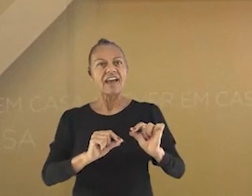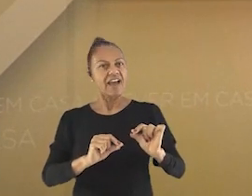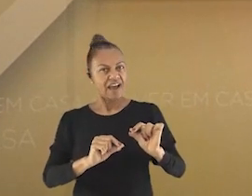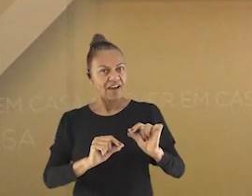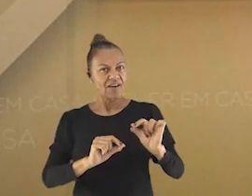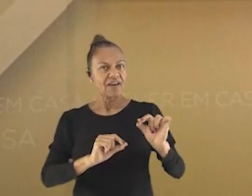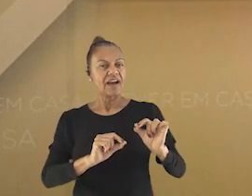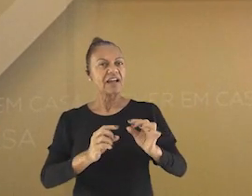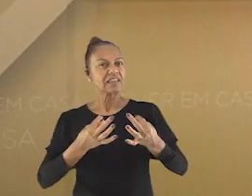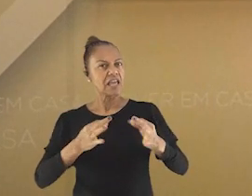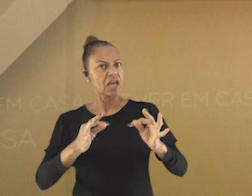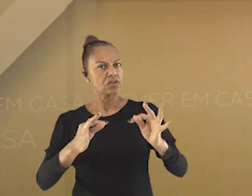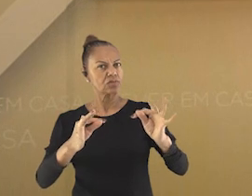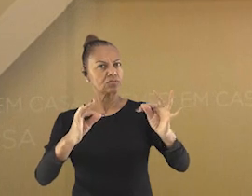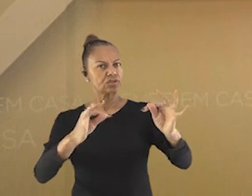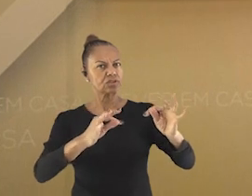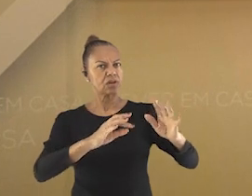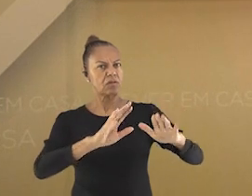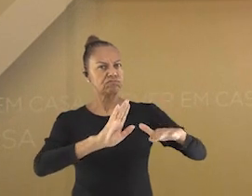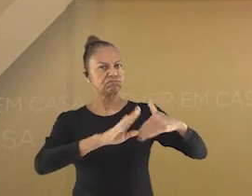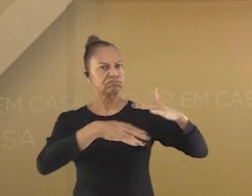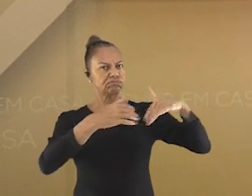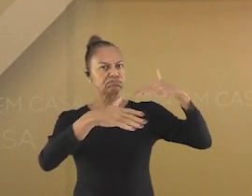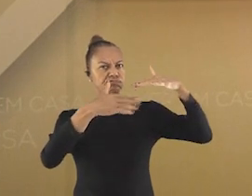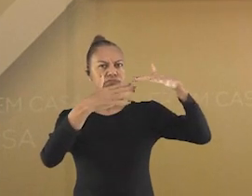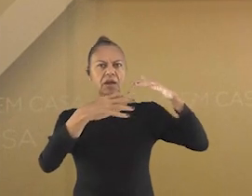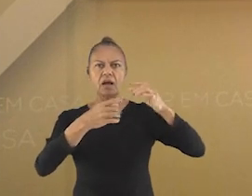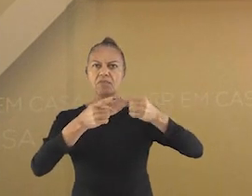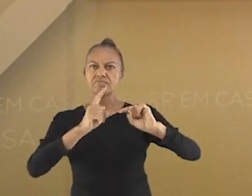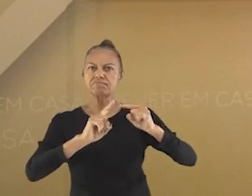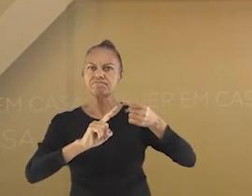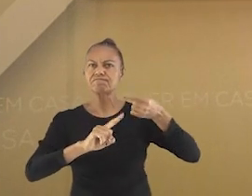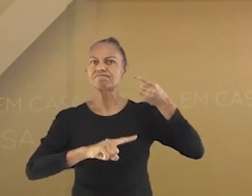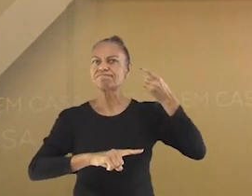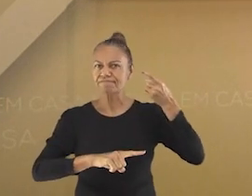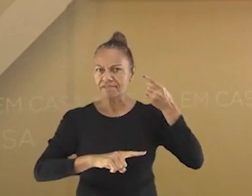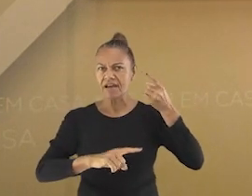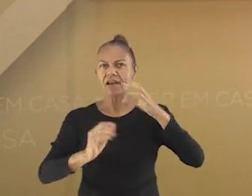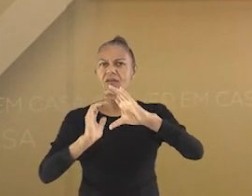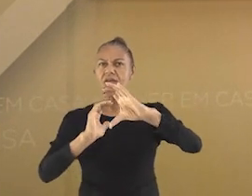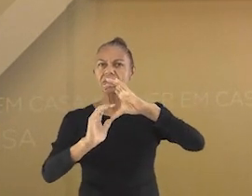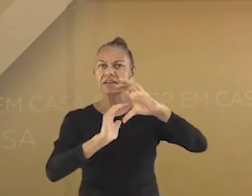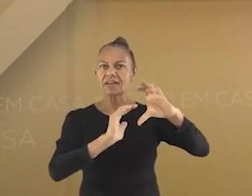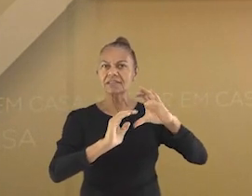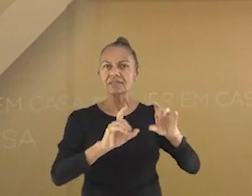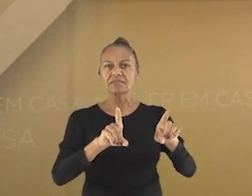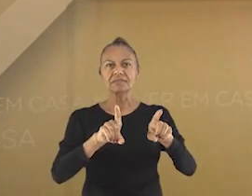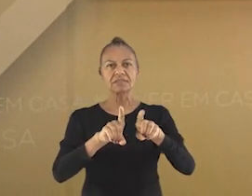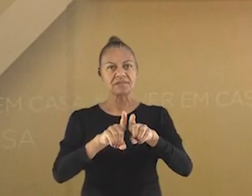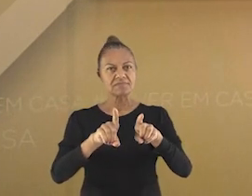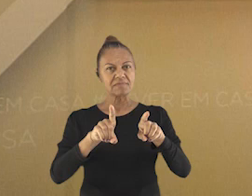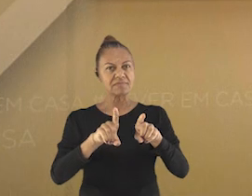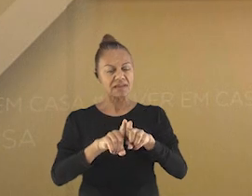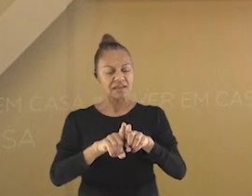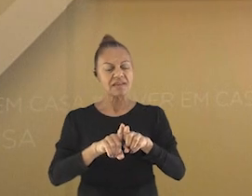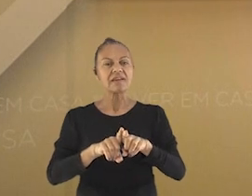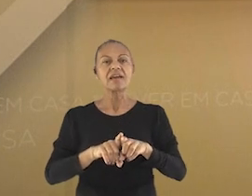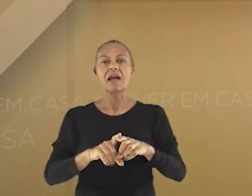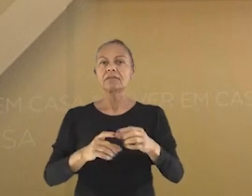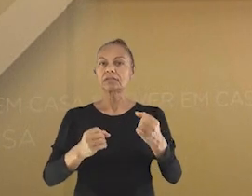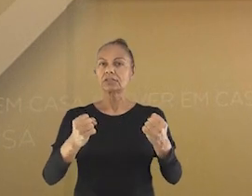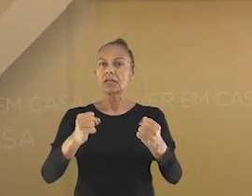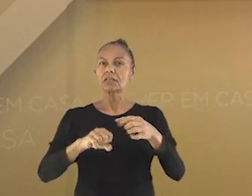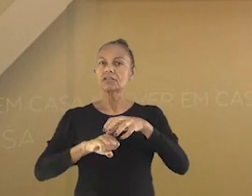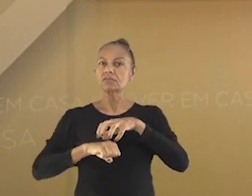aceleração tecnológica. Avanço nos meios de comunicação e avanço também nos meios de transporte,